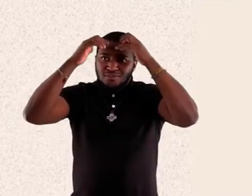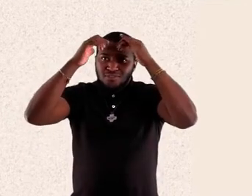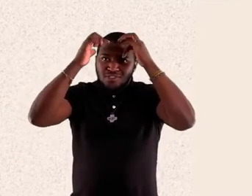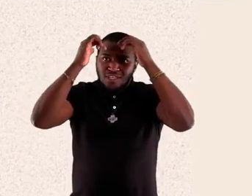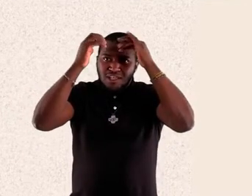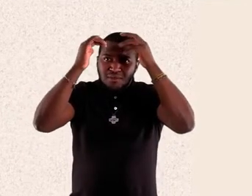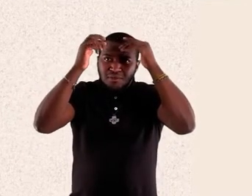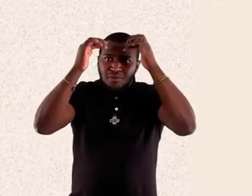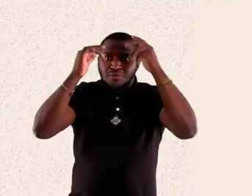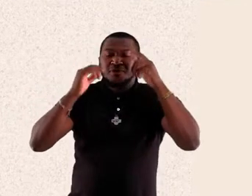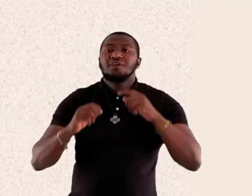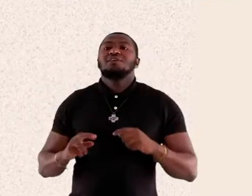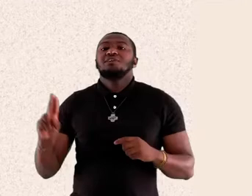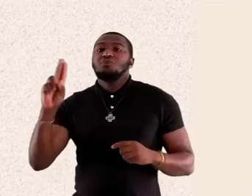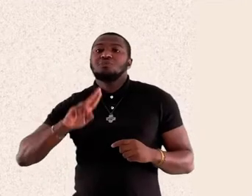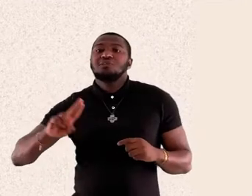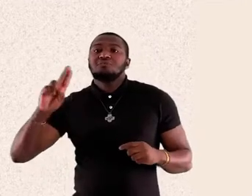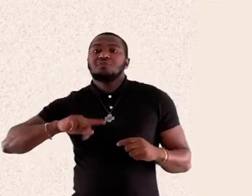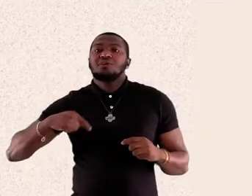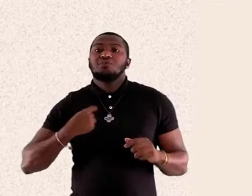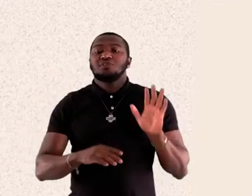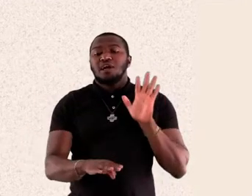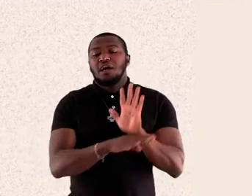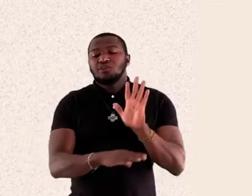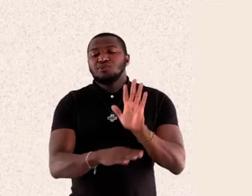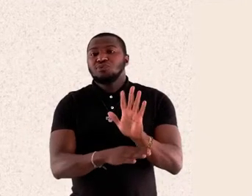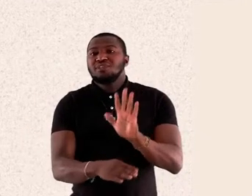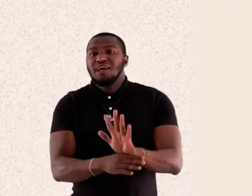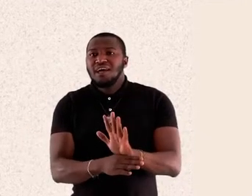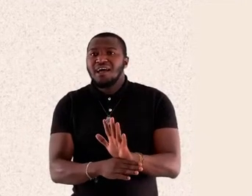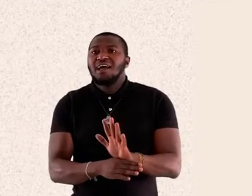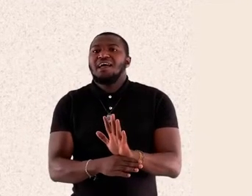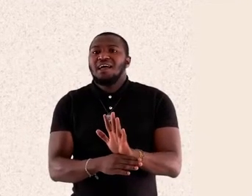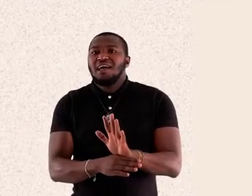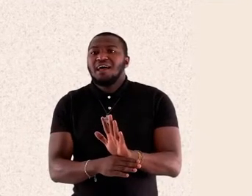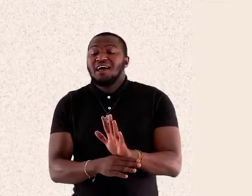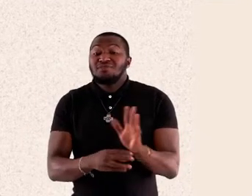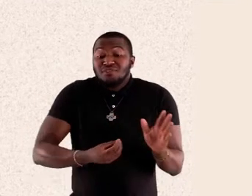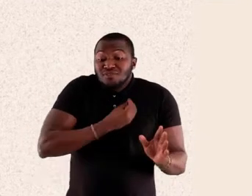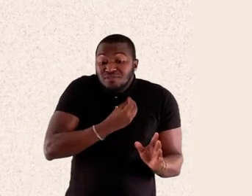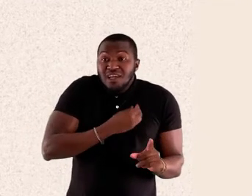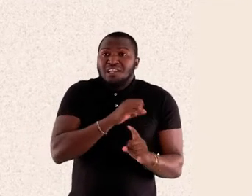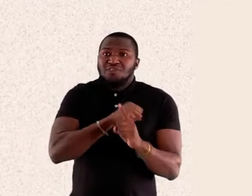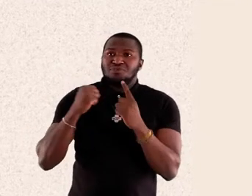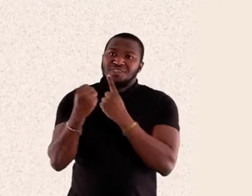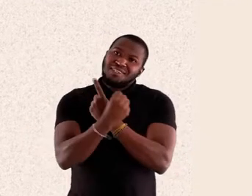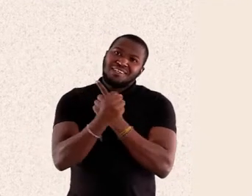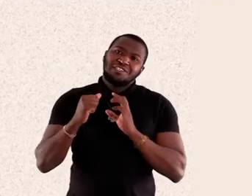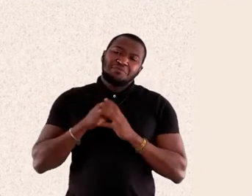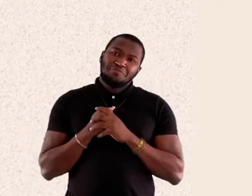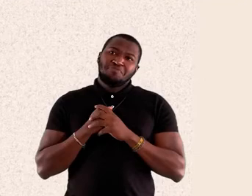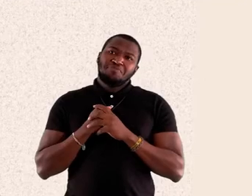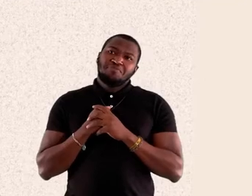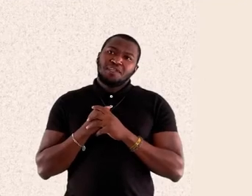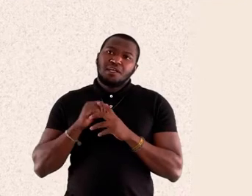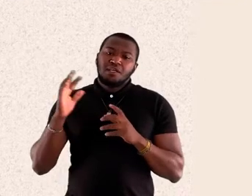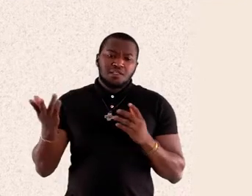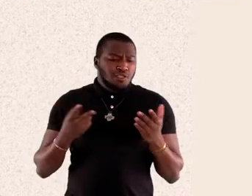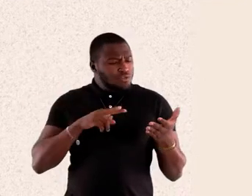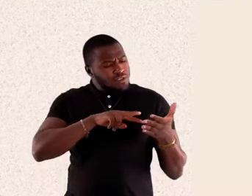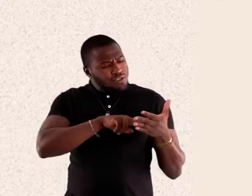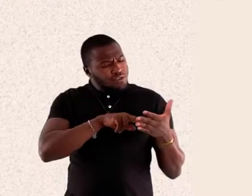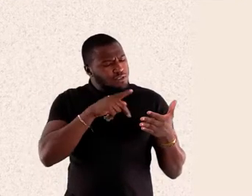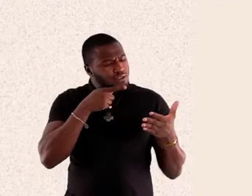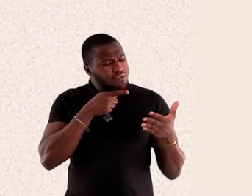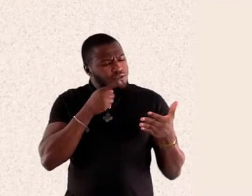utilizadas para nos ajudar a navegar no mundo social tô dizendo identificando que